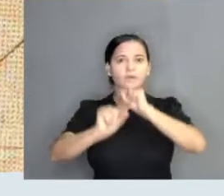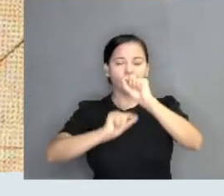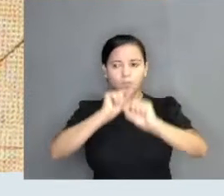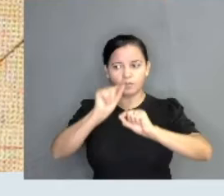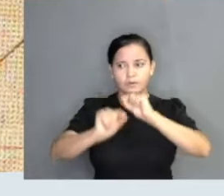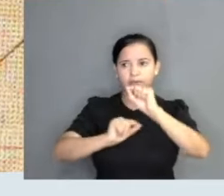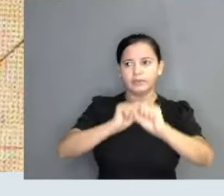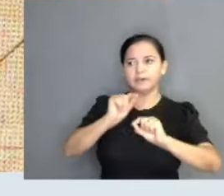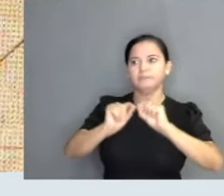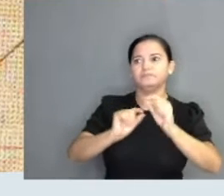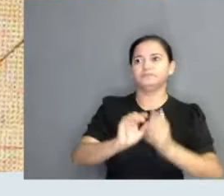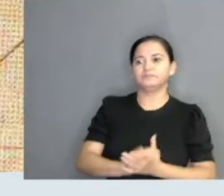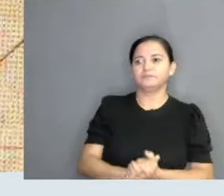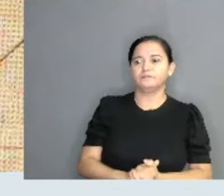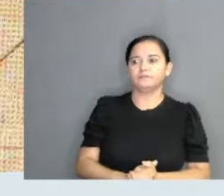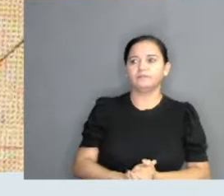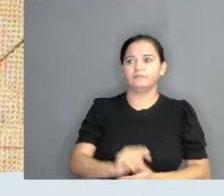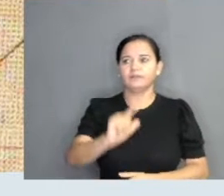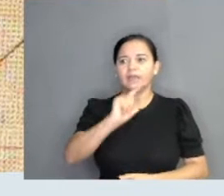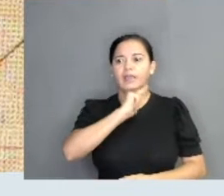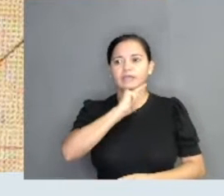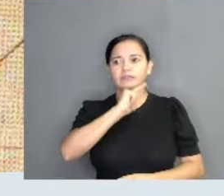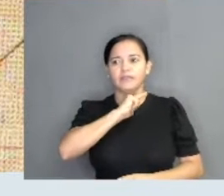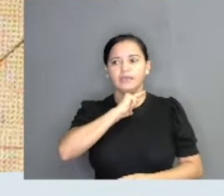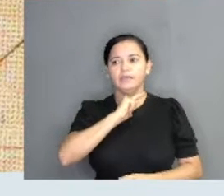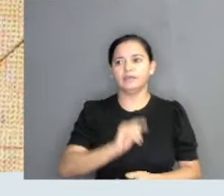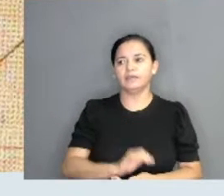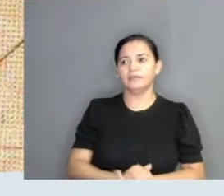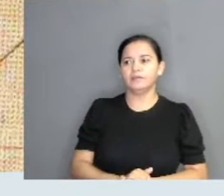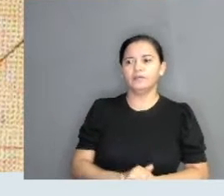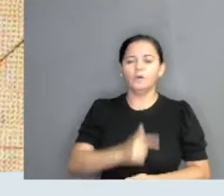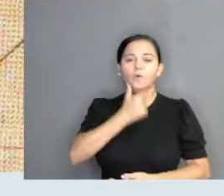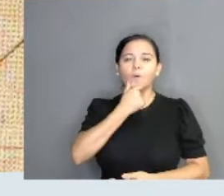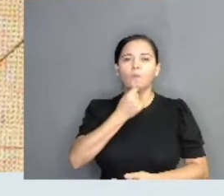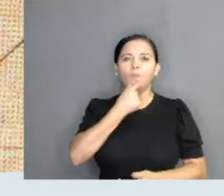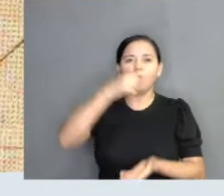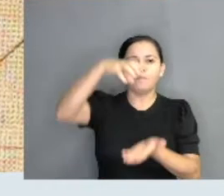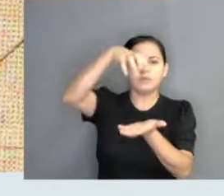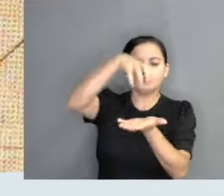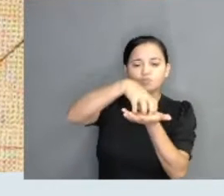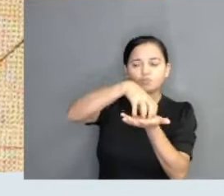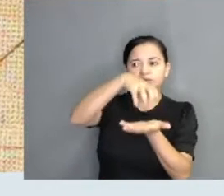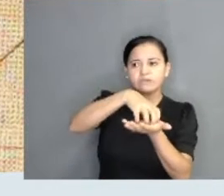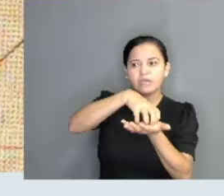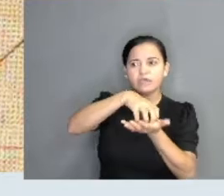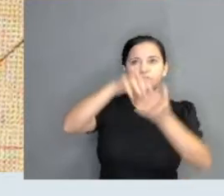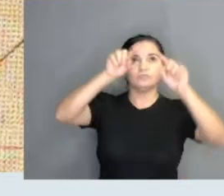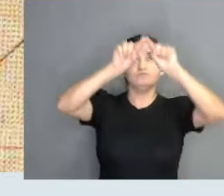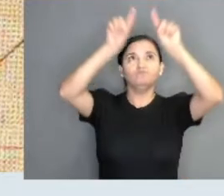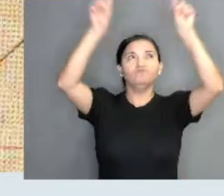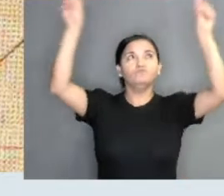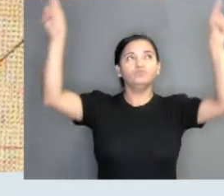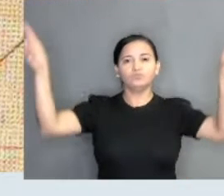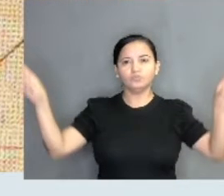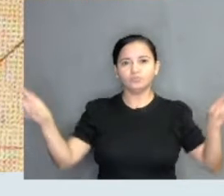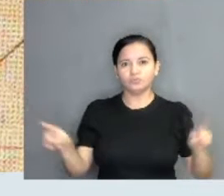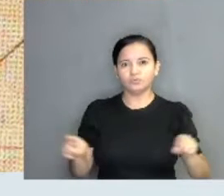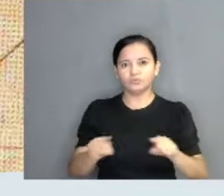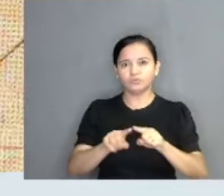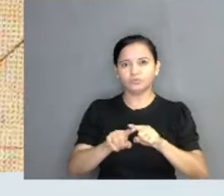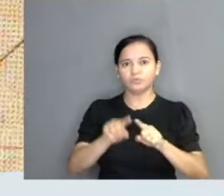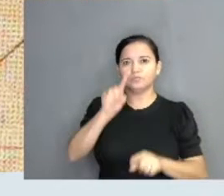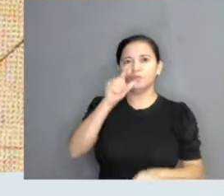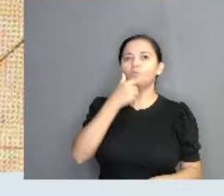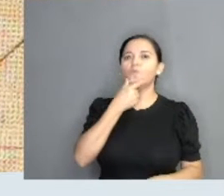Vinci, nós temos um homem no centro de um círculo, no centro de um círculo. Ao mesmo